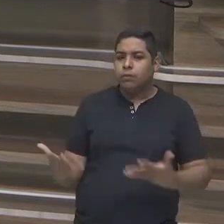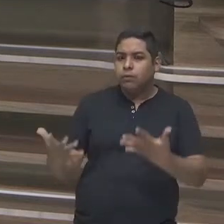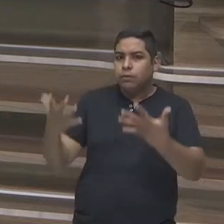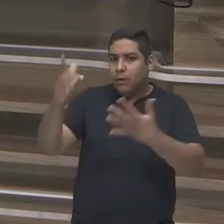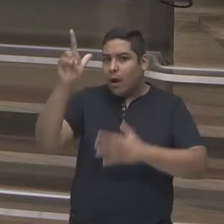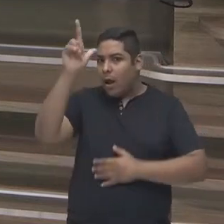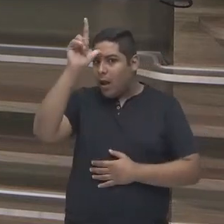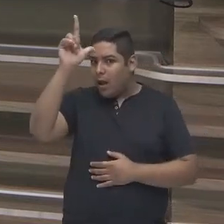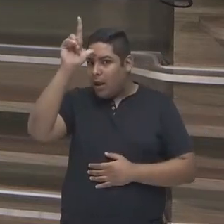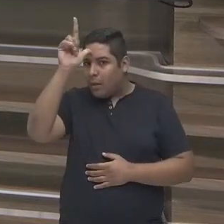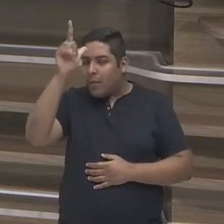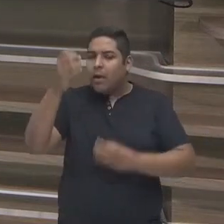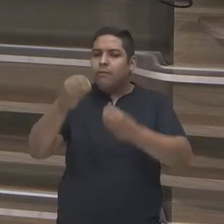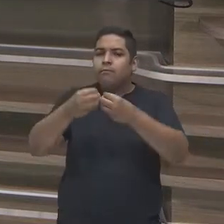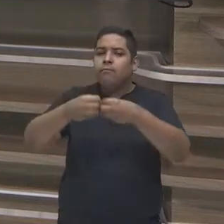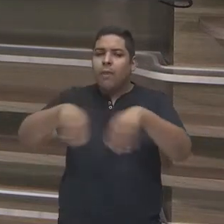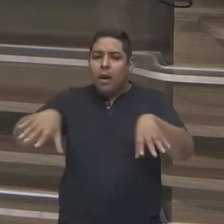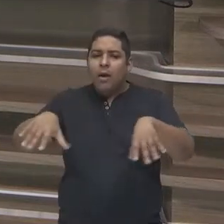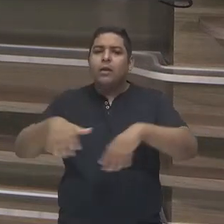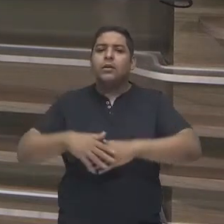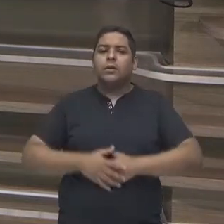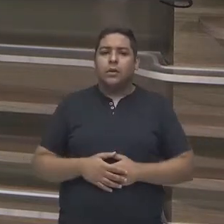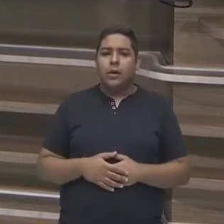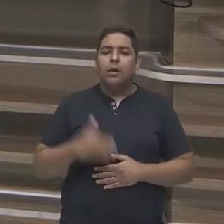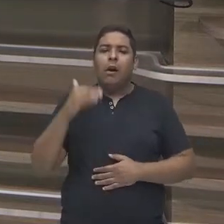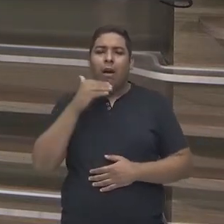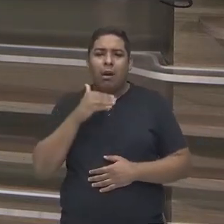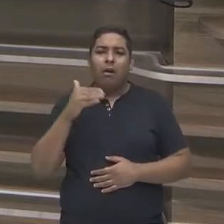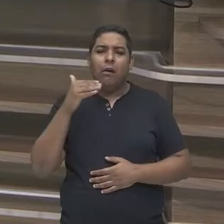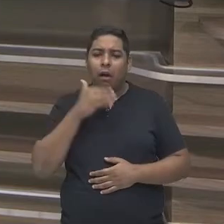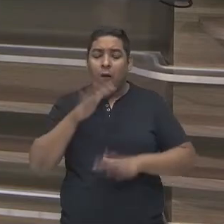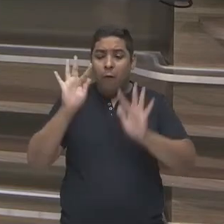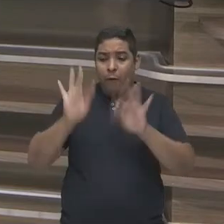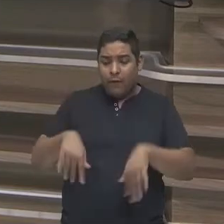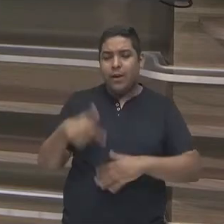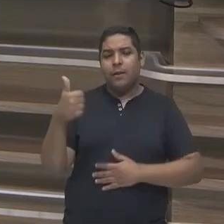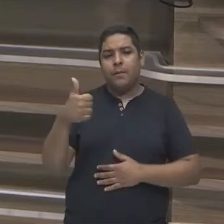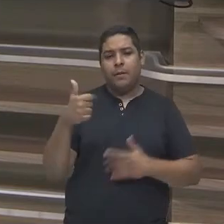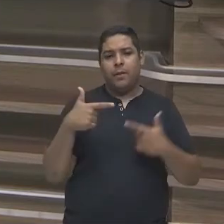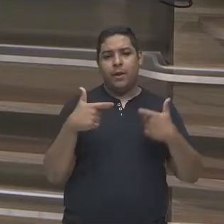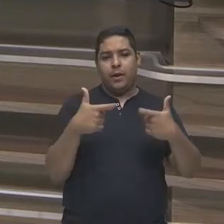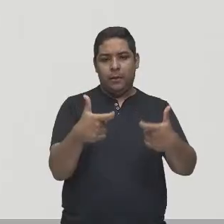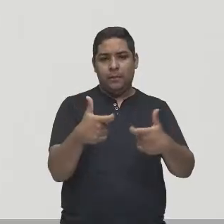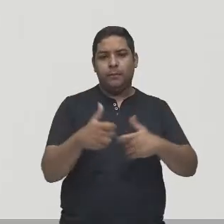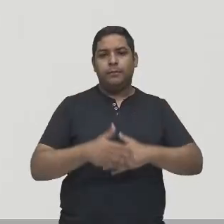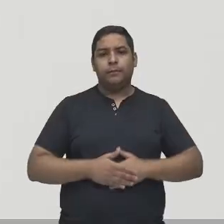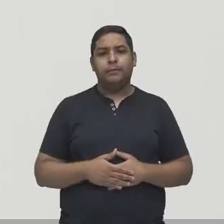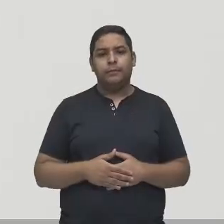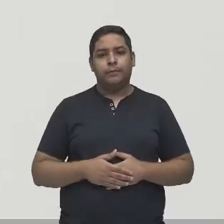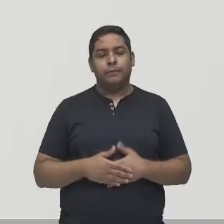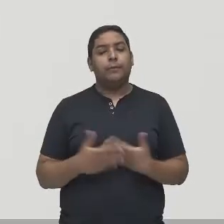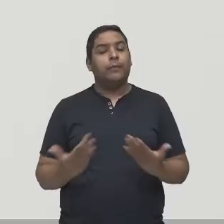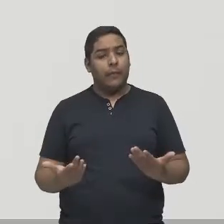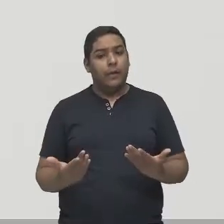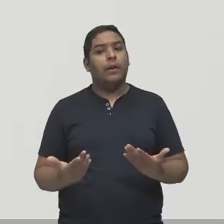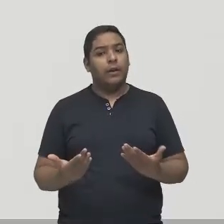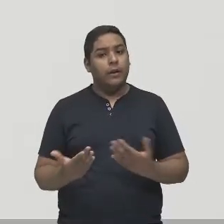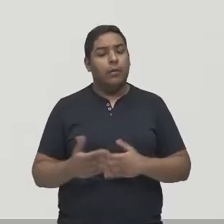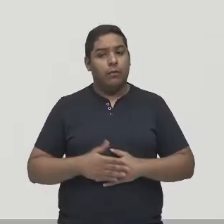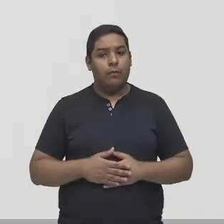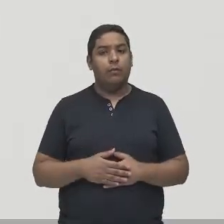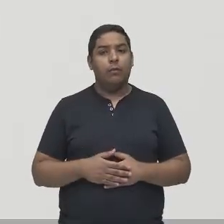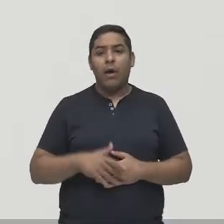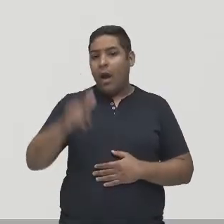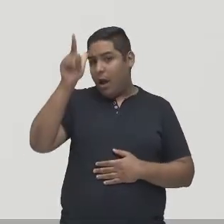tão depreciada, tão machucada com o final da Primeira Guerra, certo? Então, a Alemanha, após a Primeira Guerra, ela está vivendo